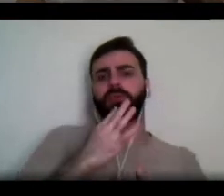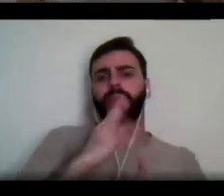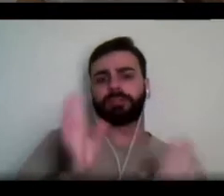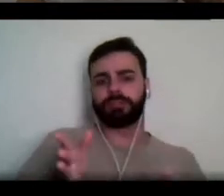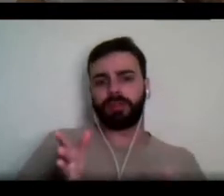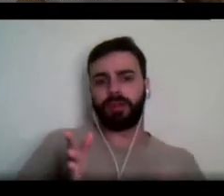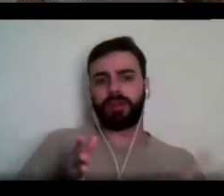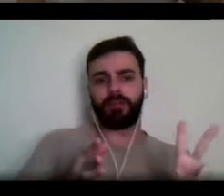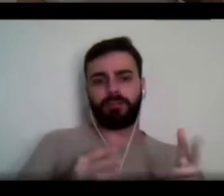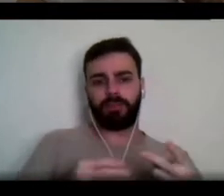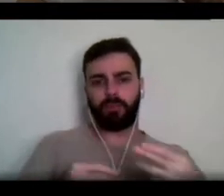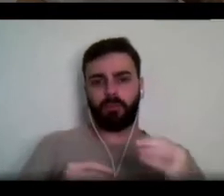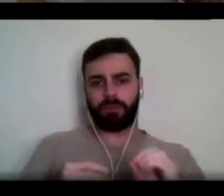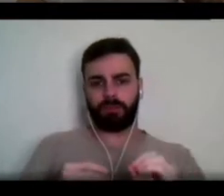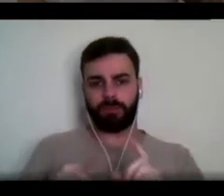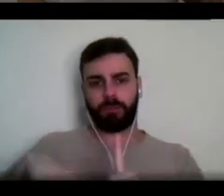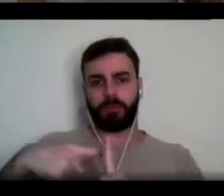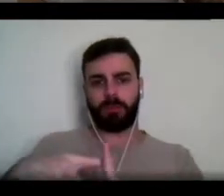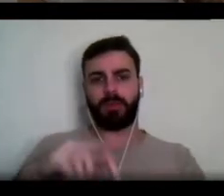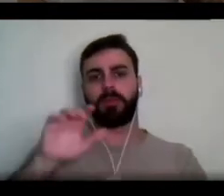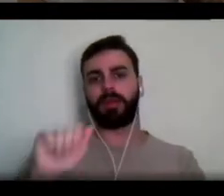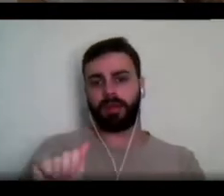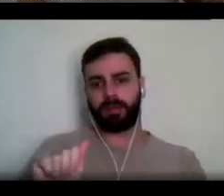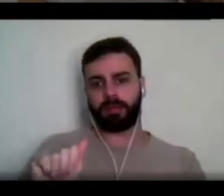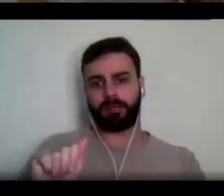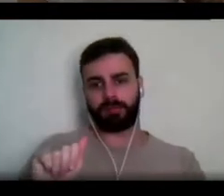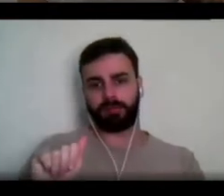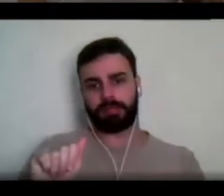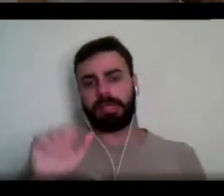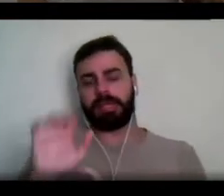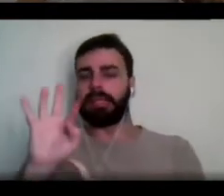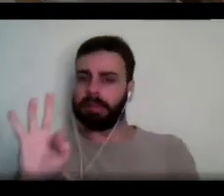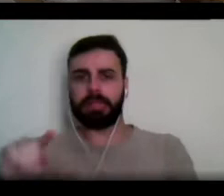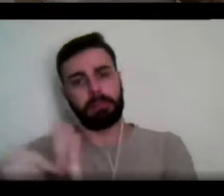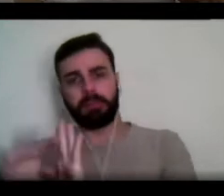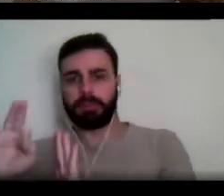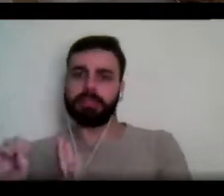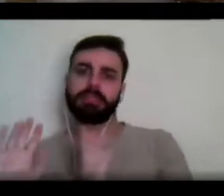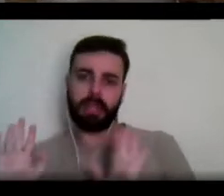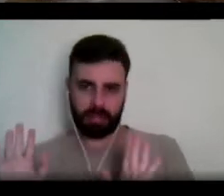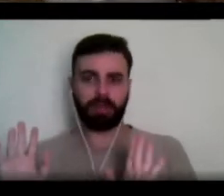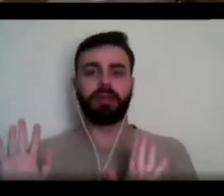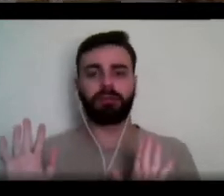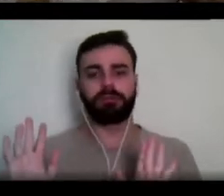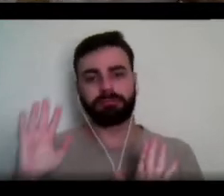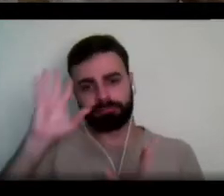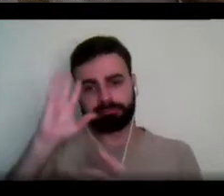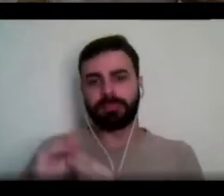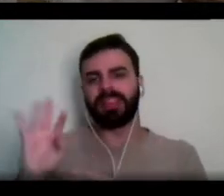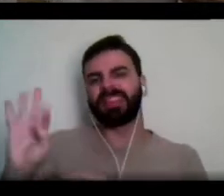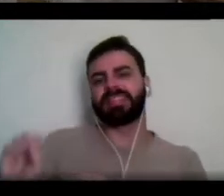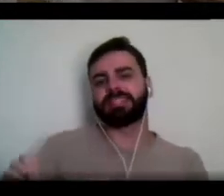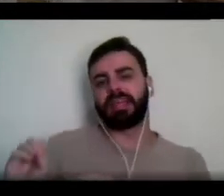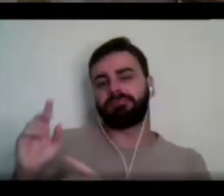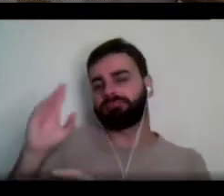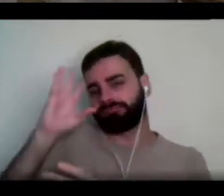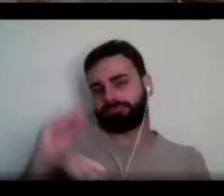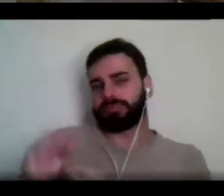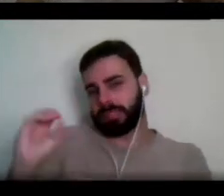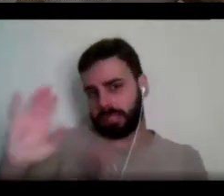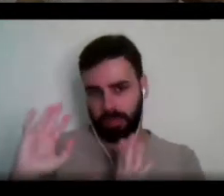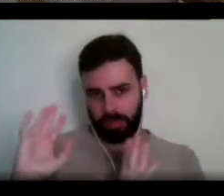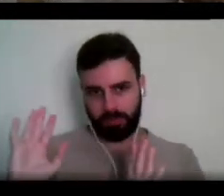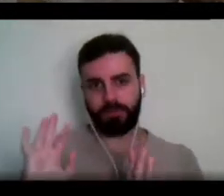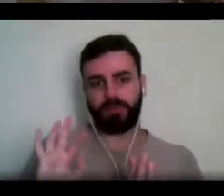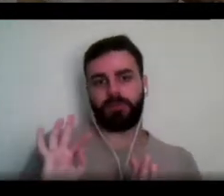você conhece, ó, v igual a v0 mais a t menos t0, que a gente sempre supõe que t0